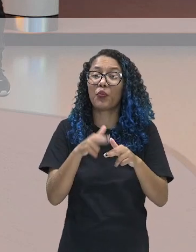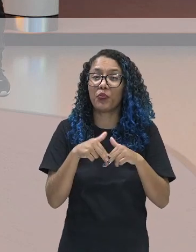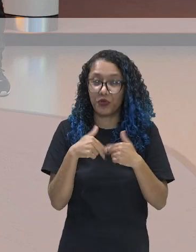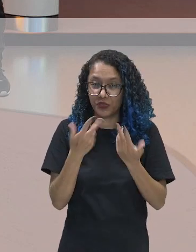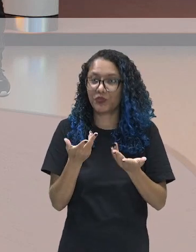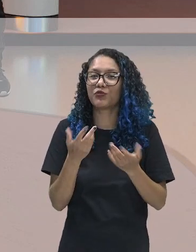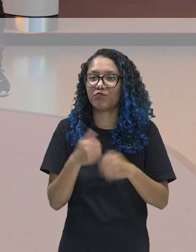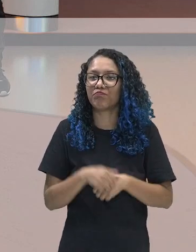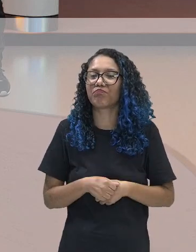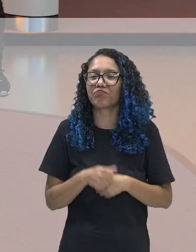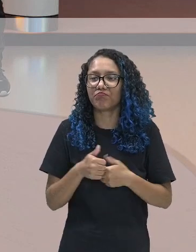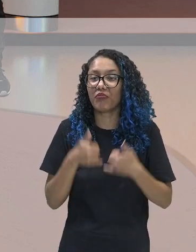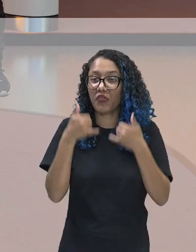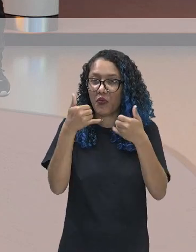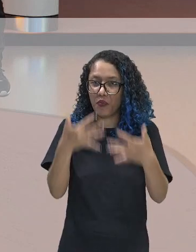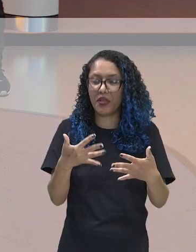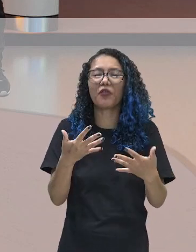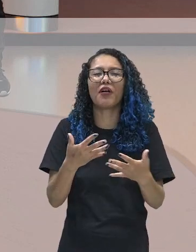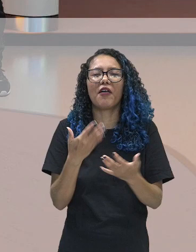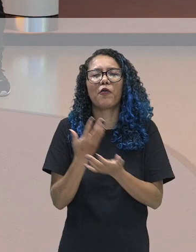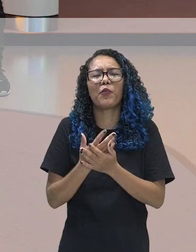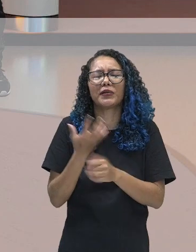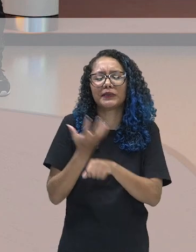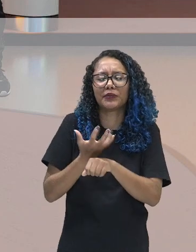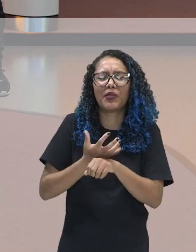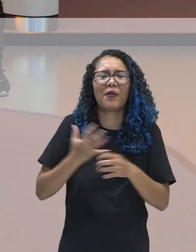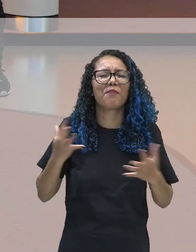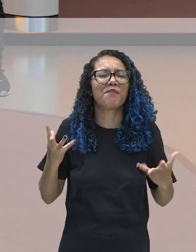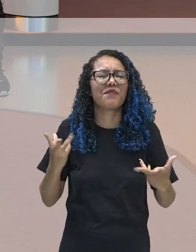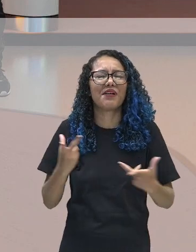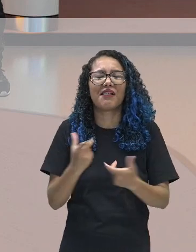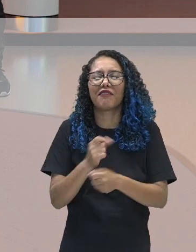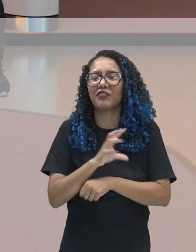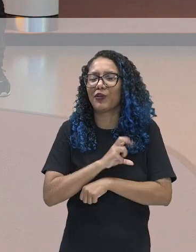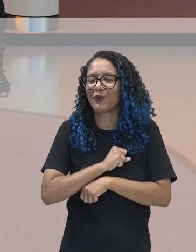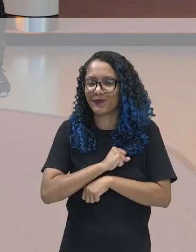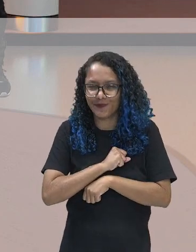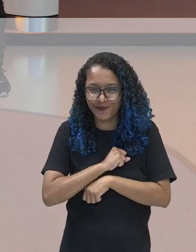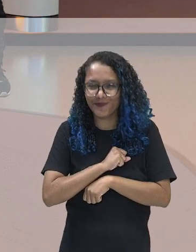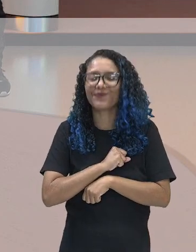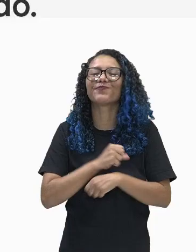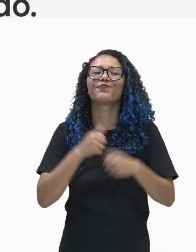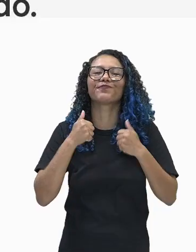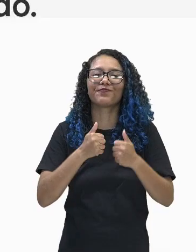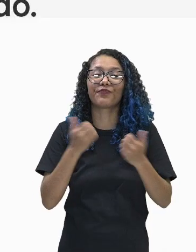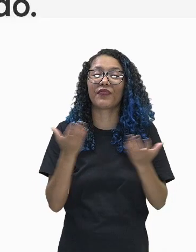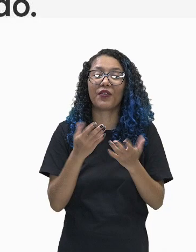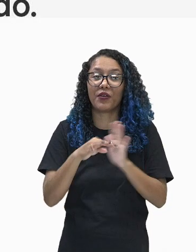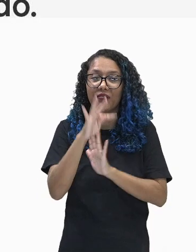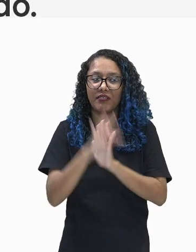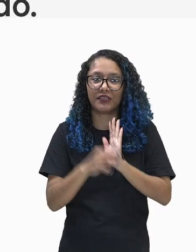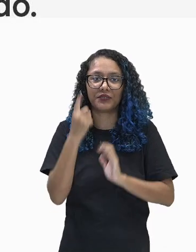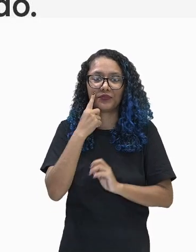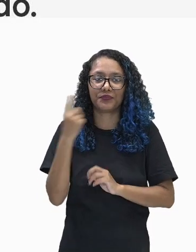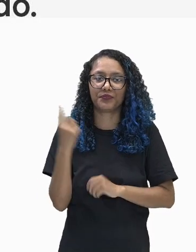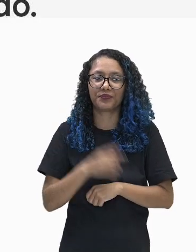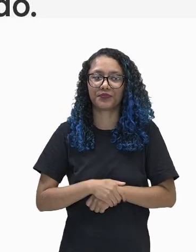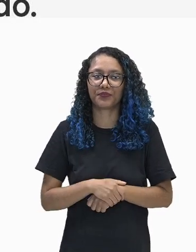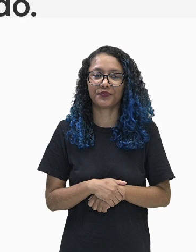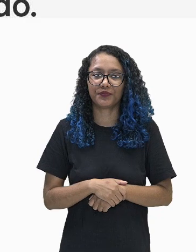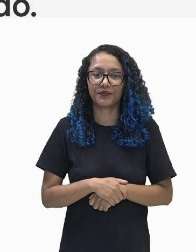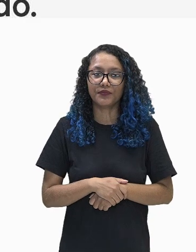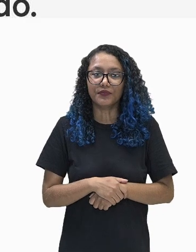é apaixonante, galera. E a gente vai se apaixonar junto pela história. Vamos então ao primeiro texto, vamos lá? Vamos